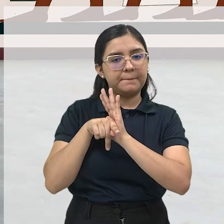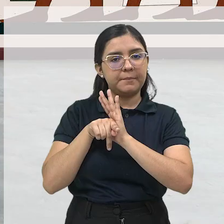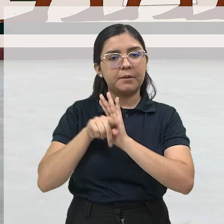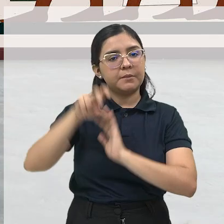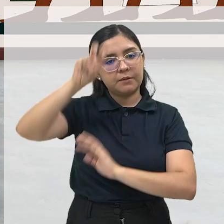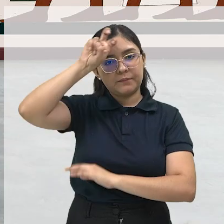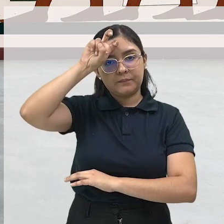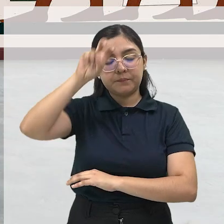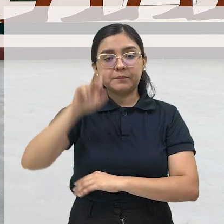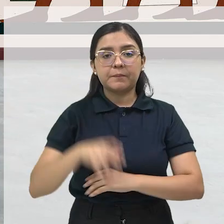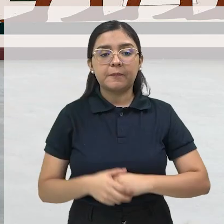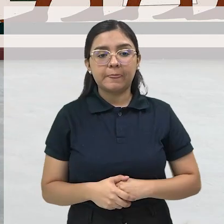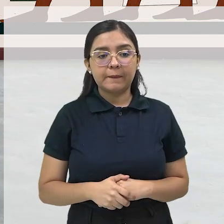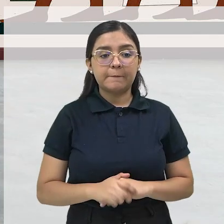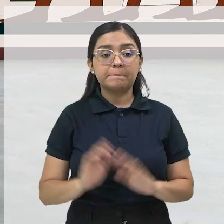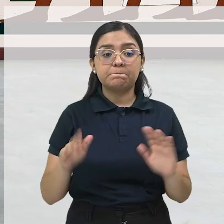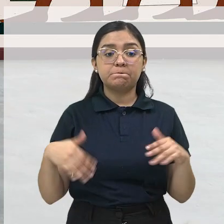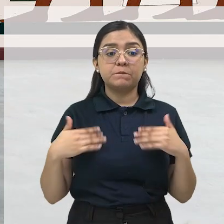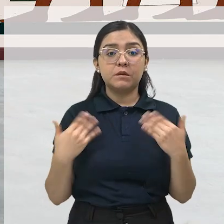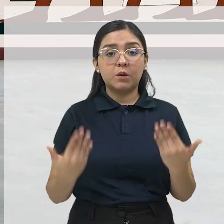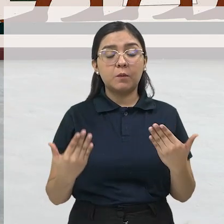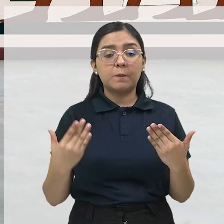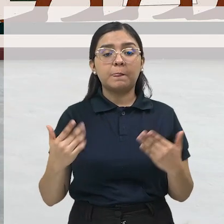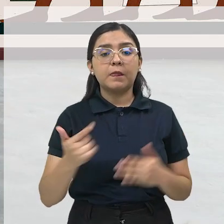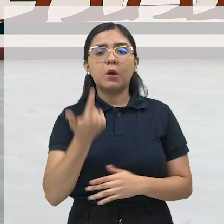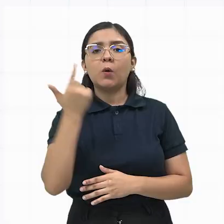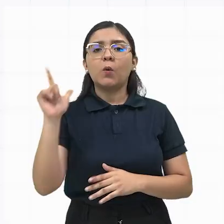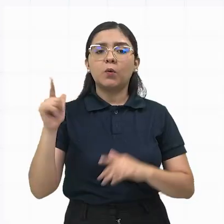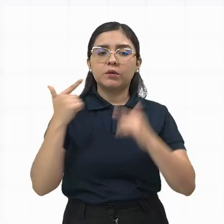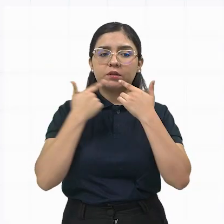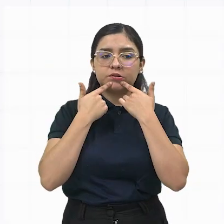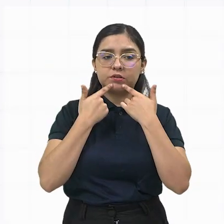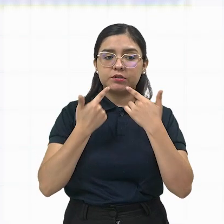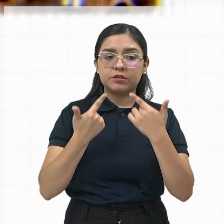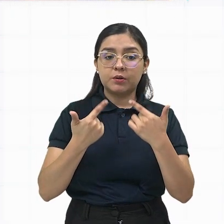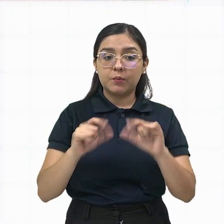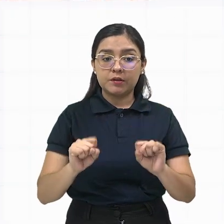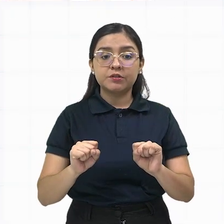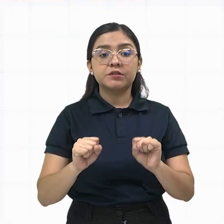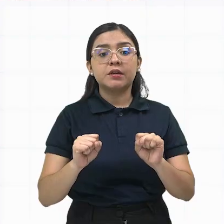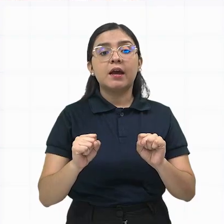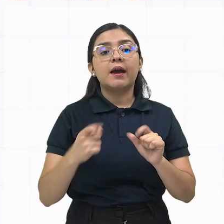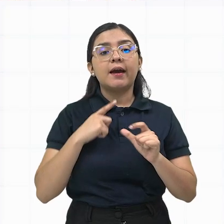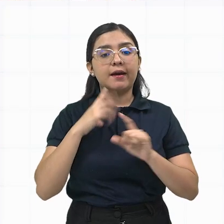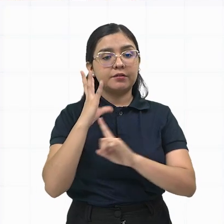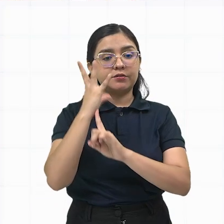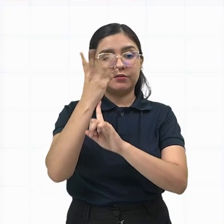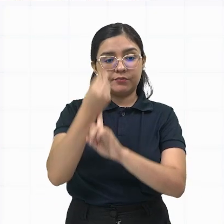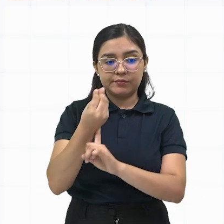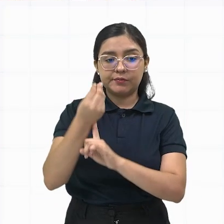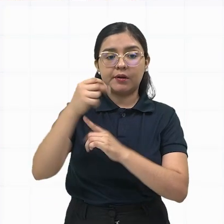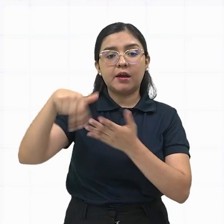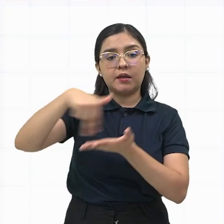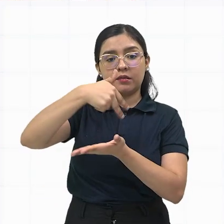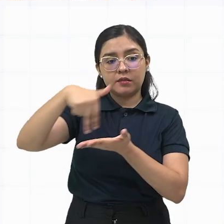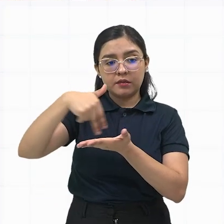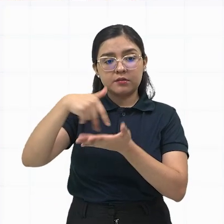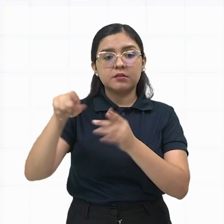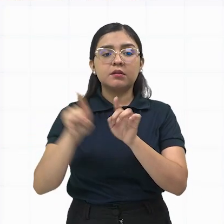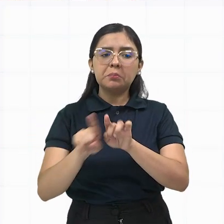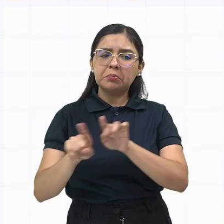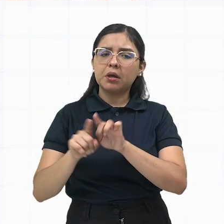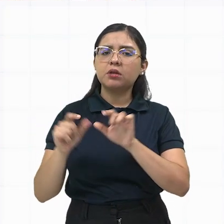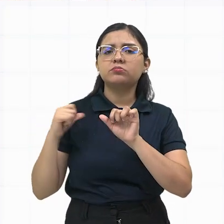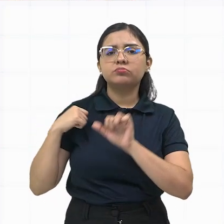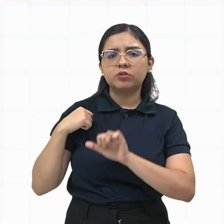sua composição. Assim como outras linguagens artísticas, a dança ela foi acompanhando